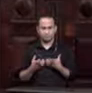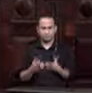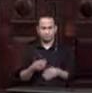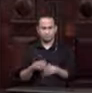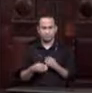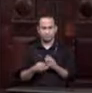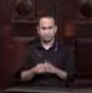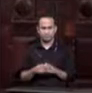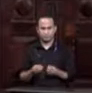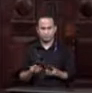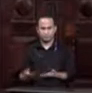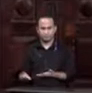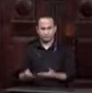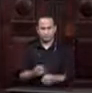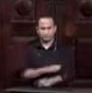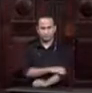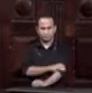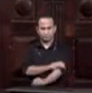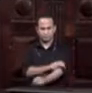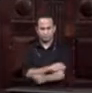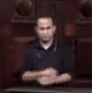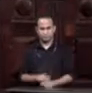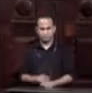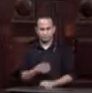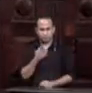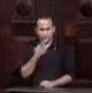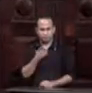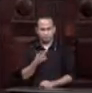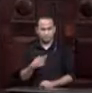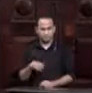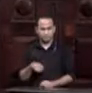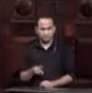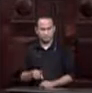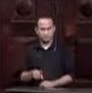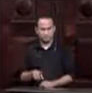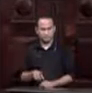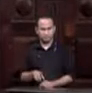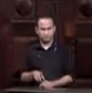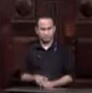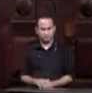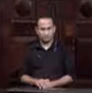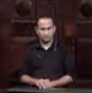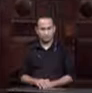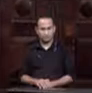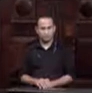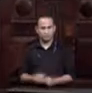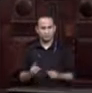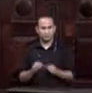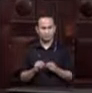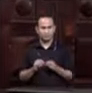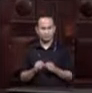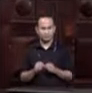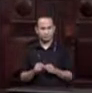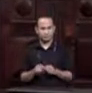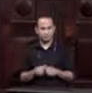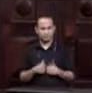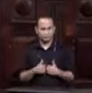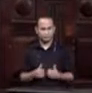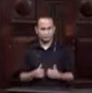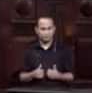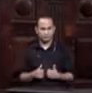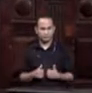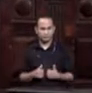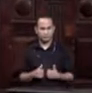tranquilidade, conduziu-se e tem conduzido muito bem esse processo, né? Está, de fato, surpreendendo a muita gente.